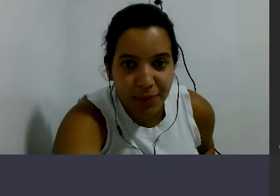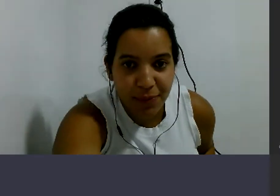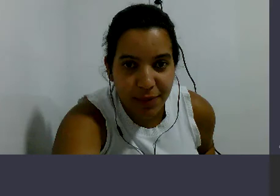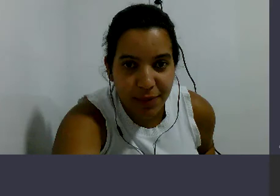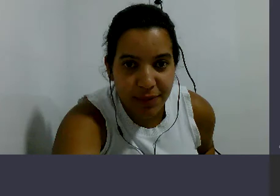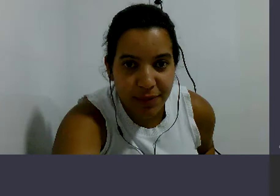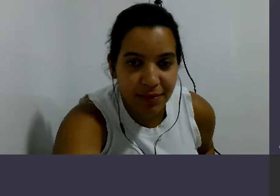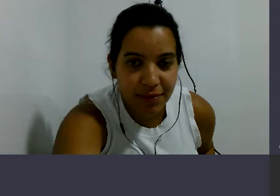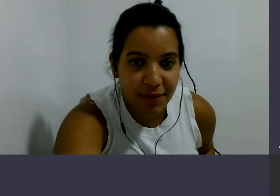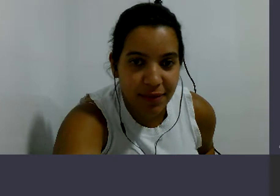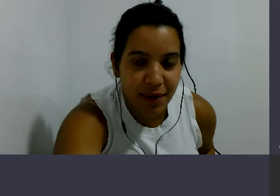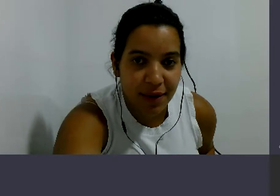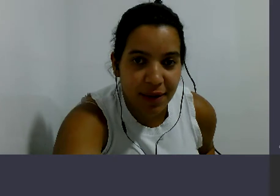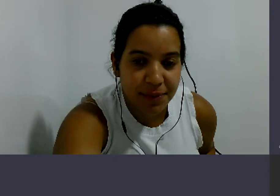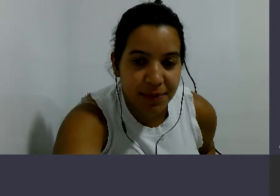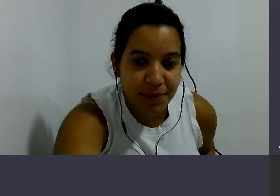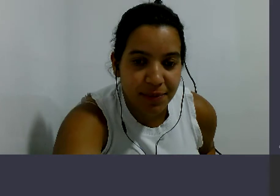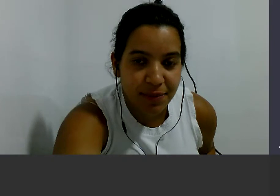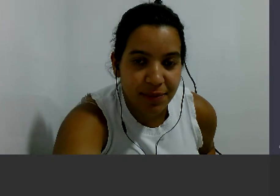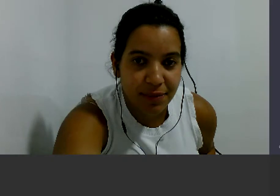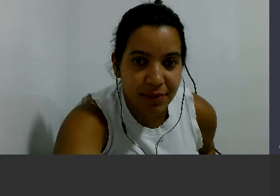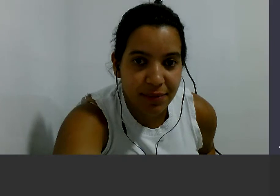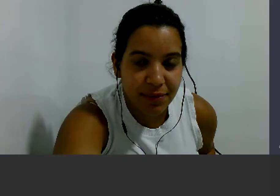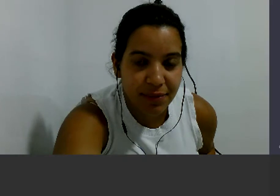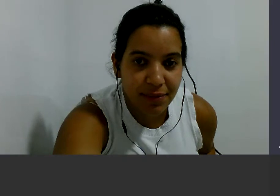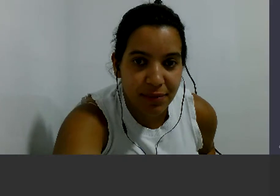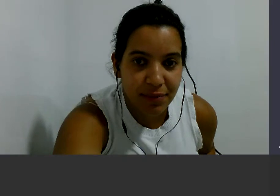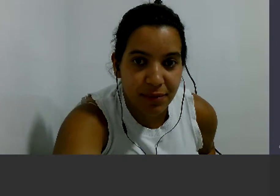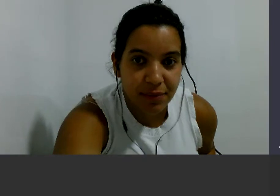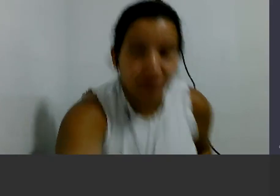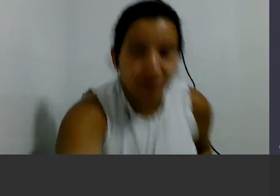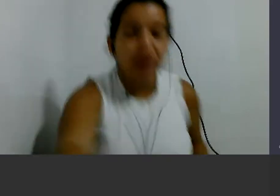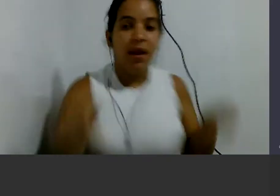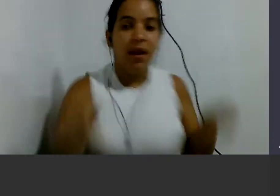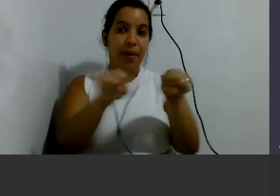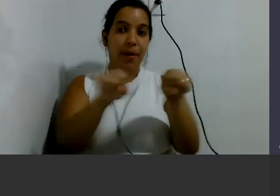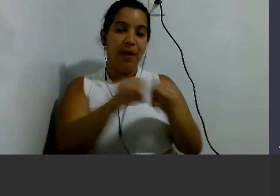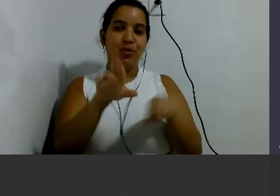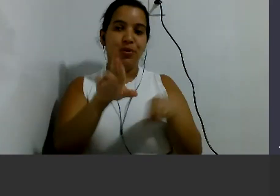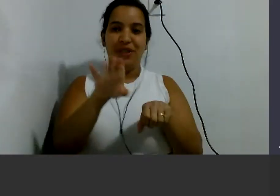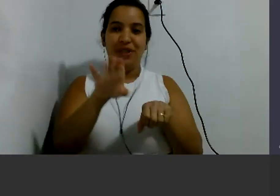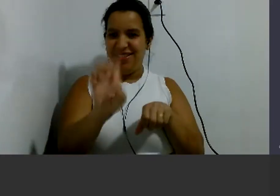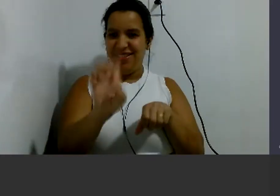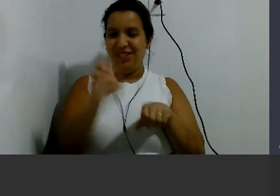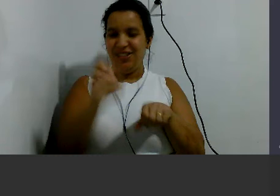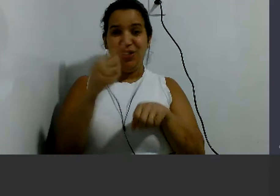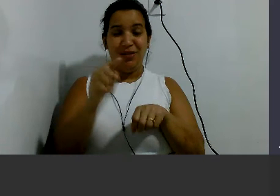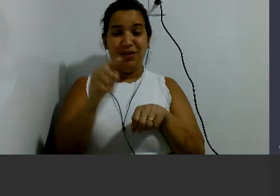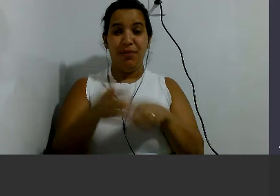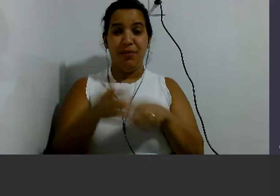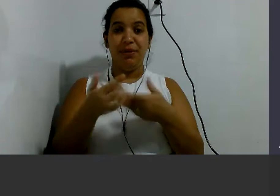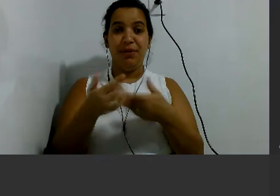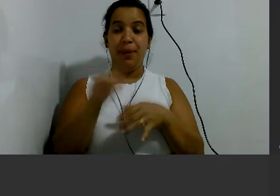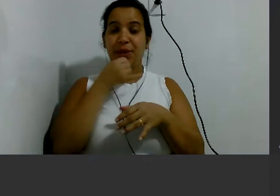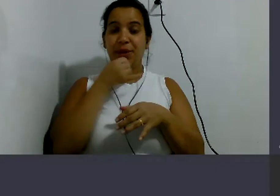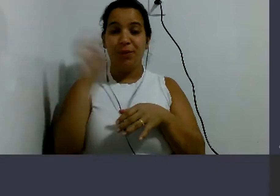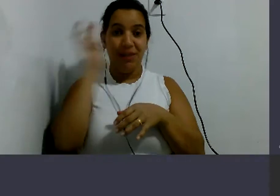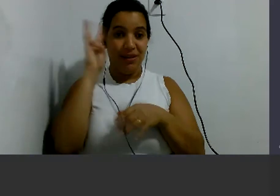do Mas seu... eu acho que não é o cabo de rede, sabe por quê? A única hora que eu tô tendo problema é na terça-feira.